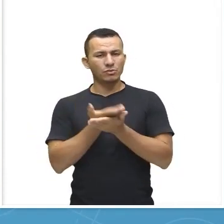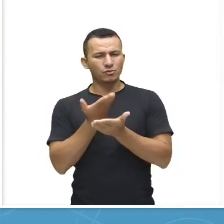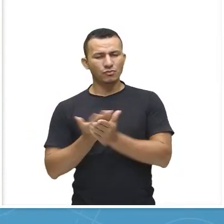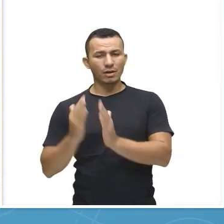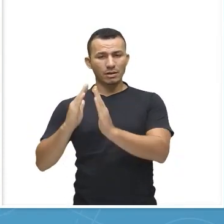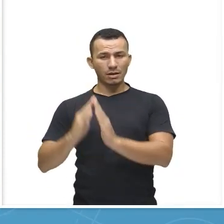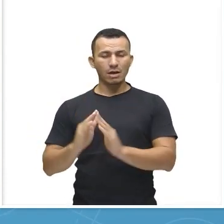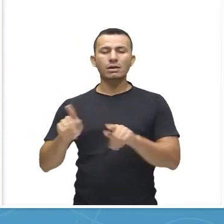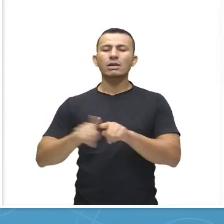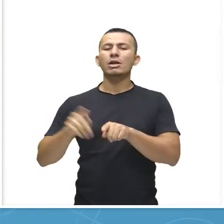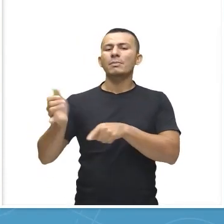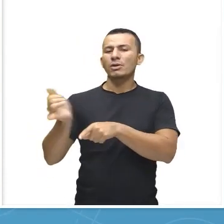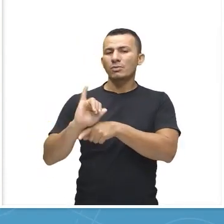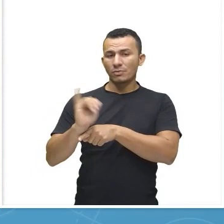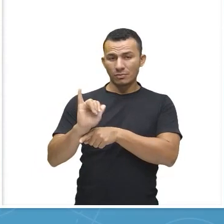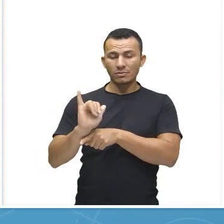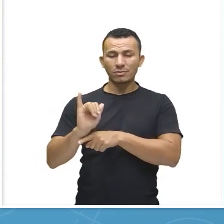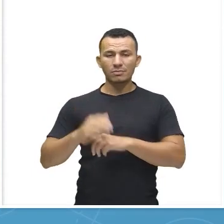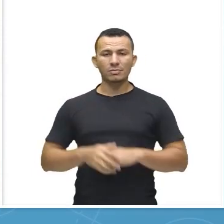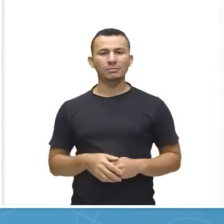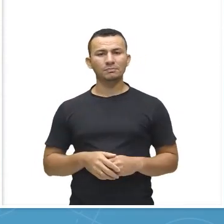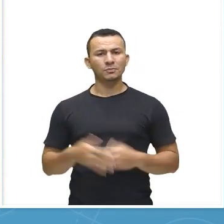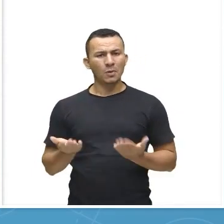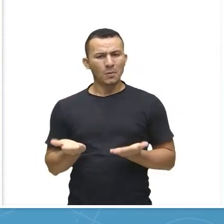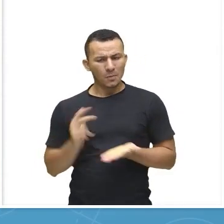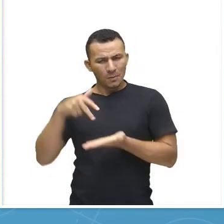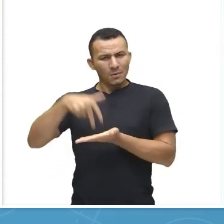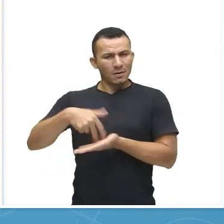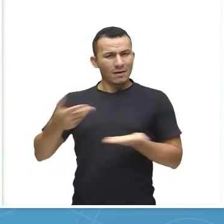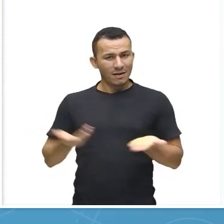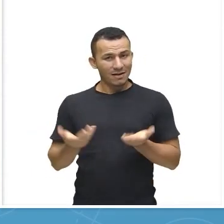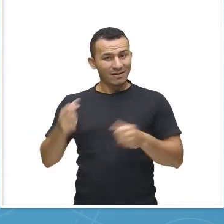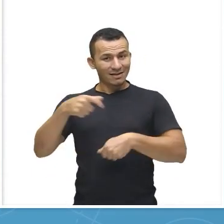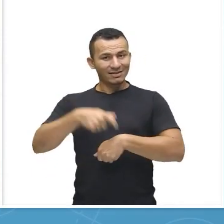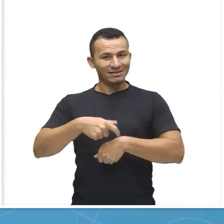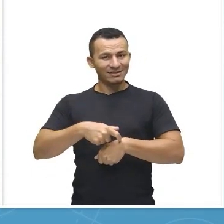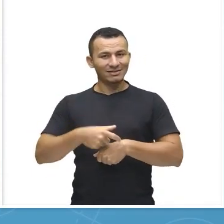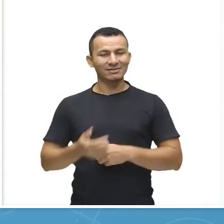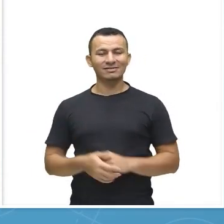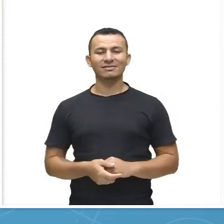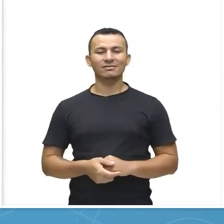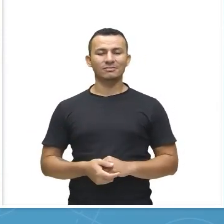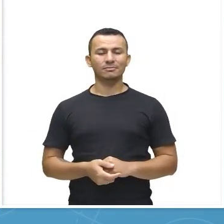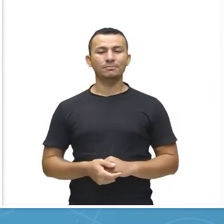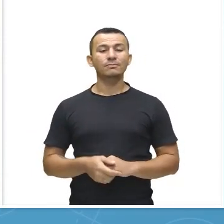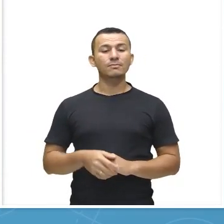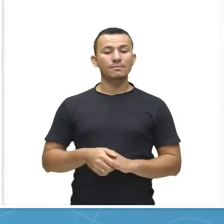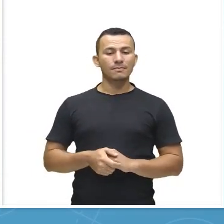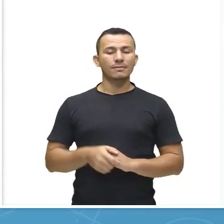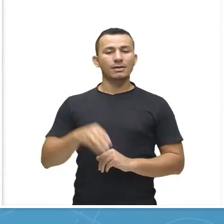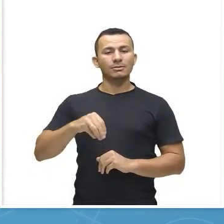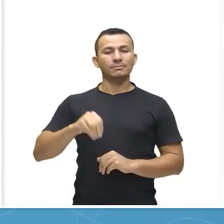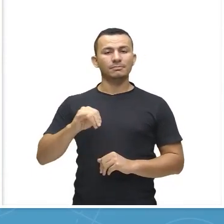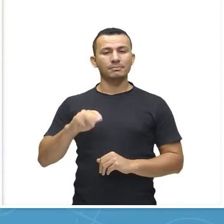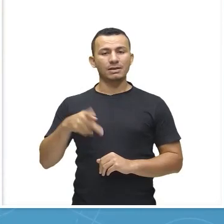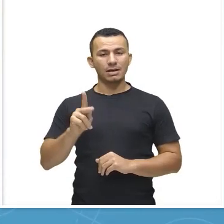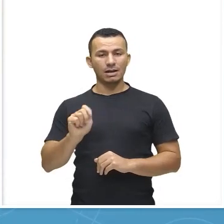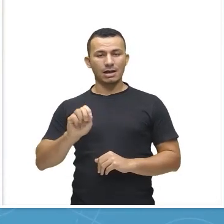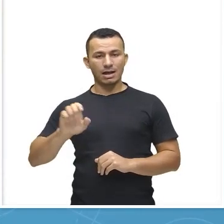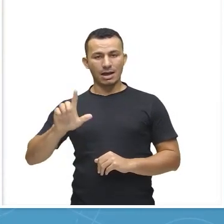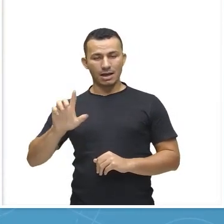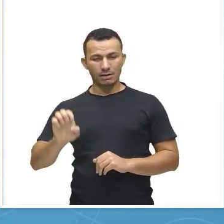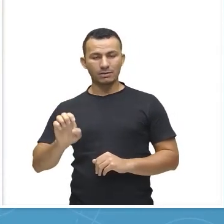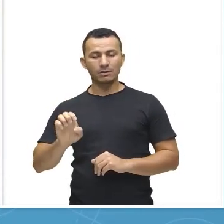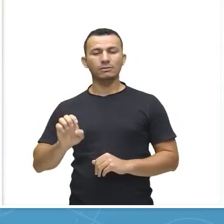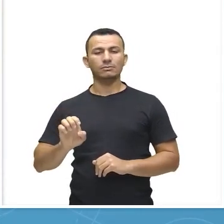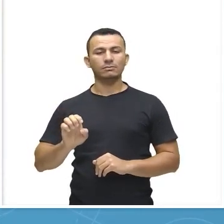também pelo YouTube. Estamos ao vivo, lembra disso, hein? A Micaele colocou letra B, da